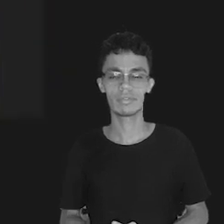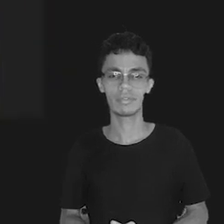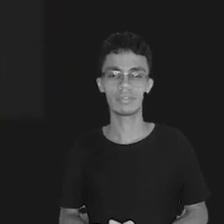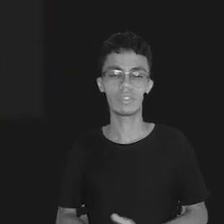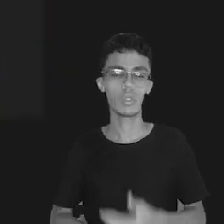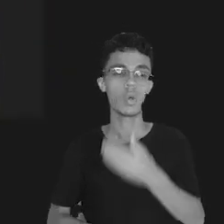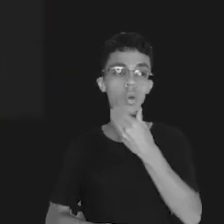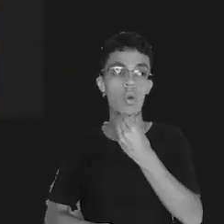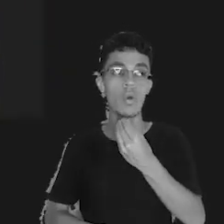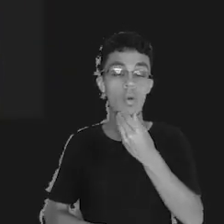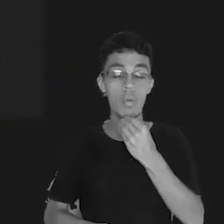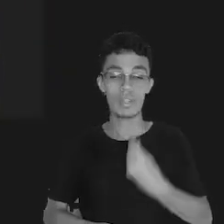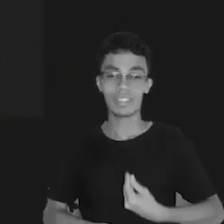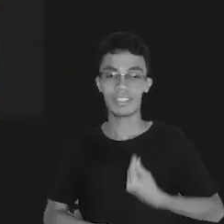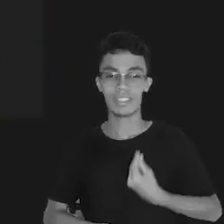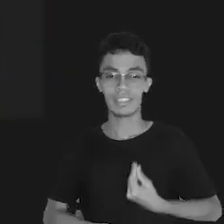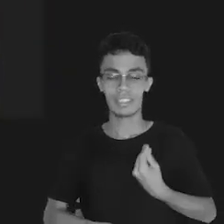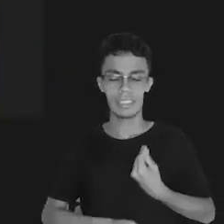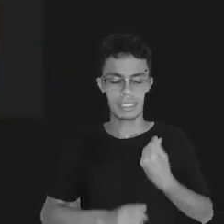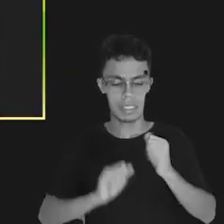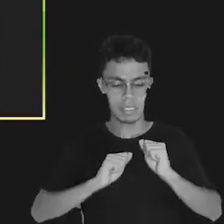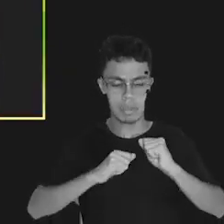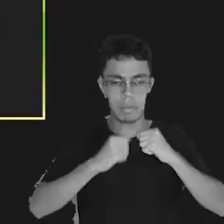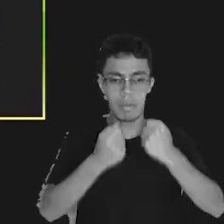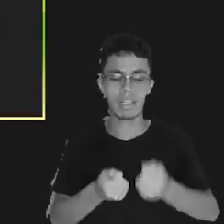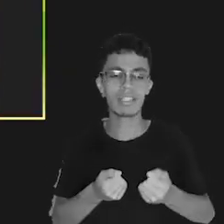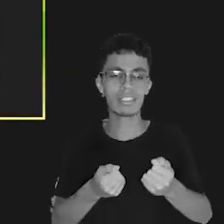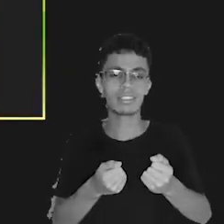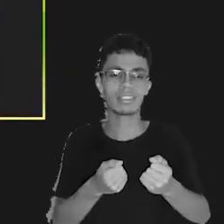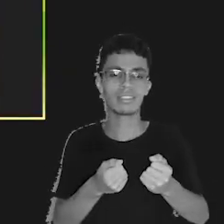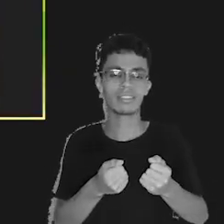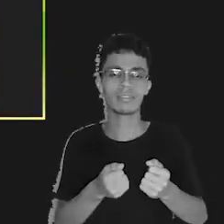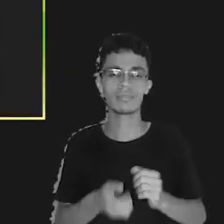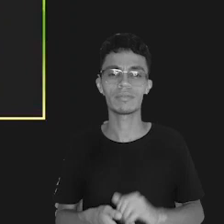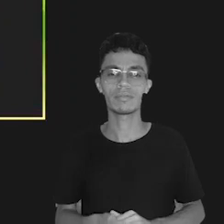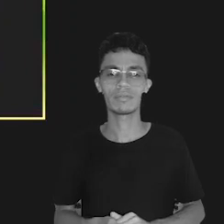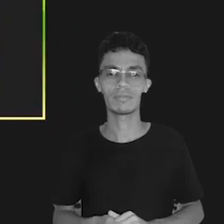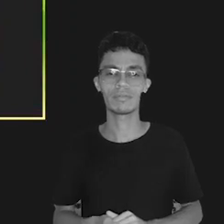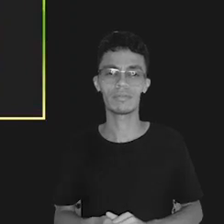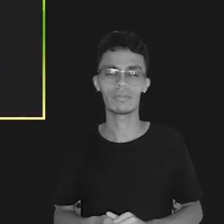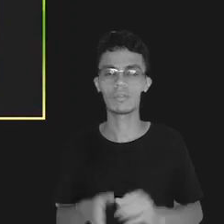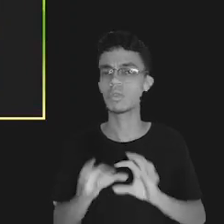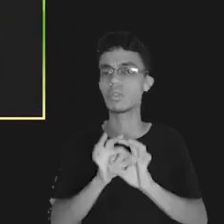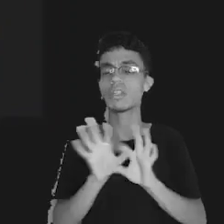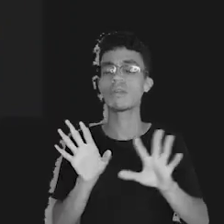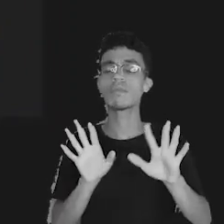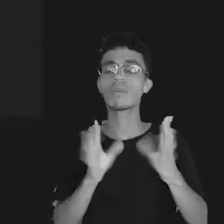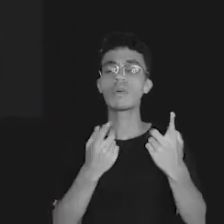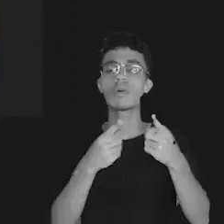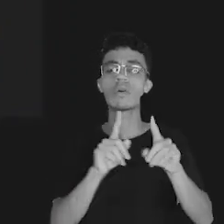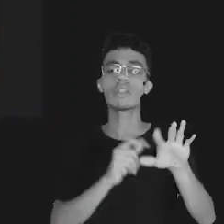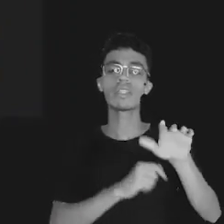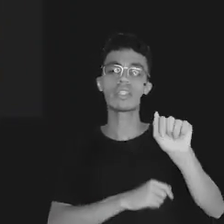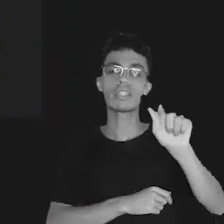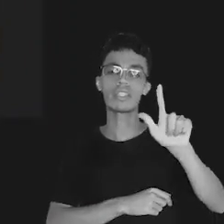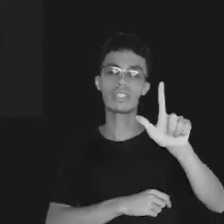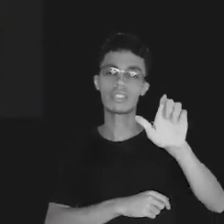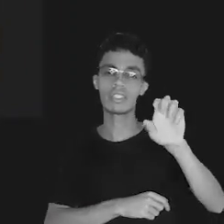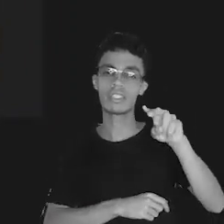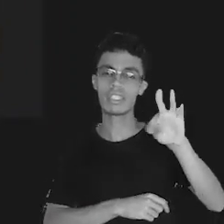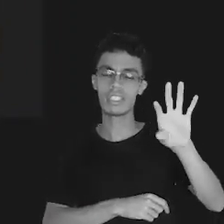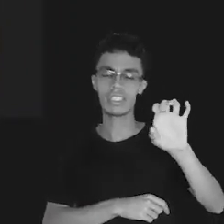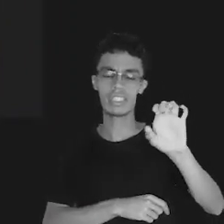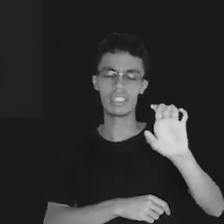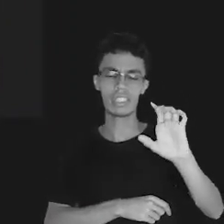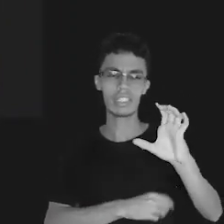O homem existente. Que nos libertem do agente. Quereis a vida fácil.